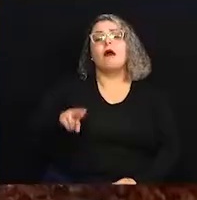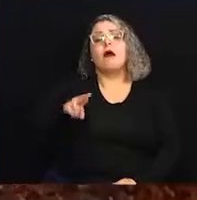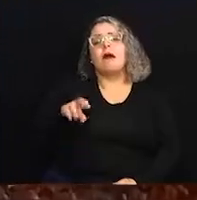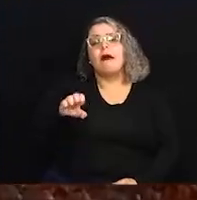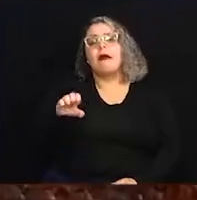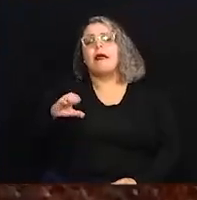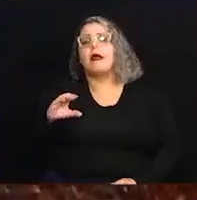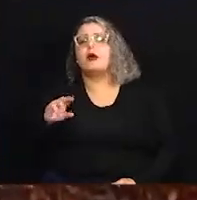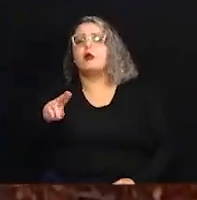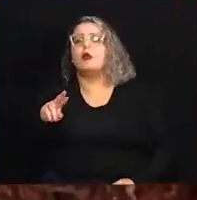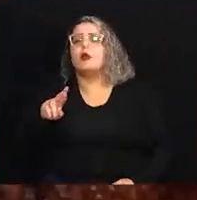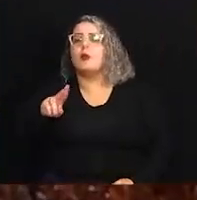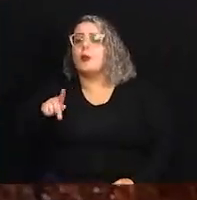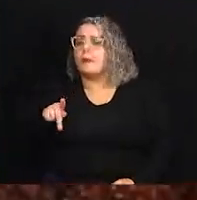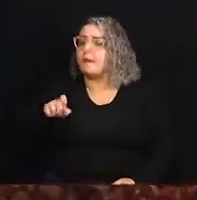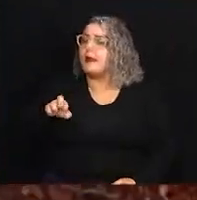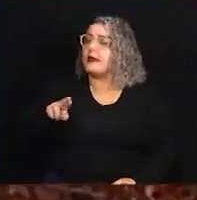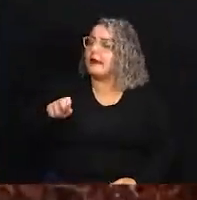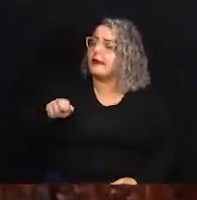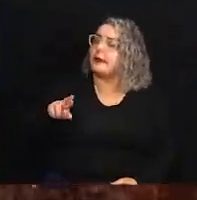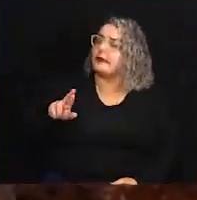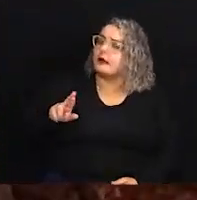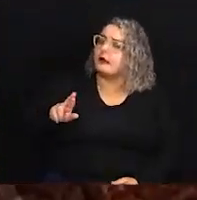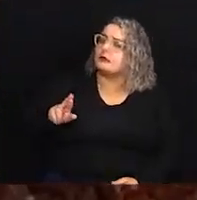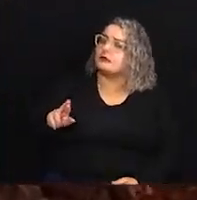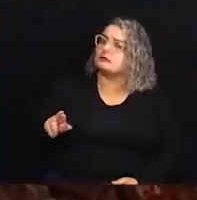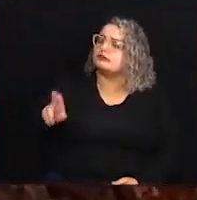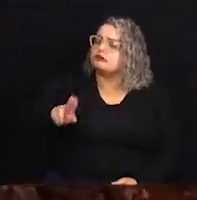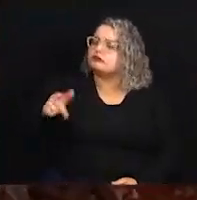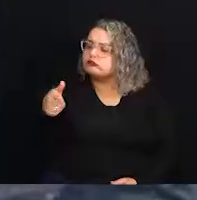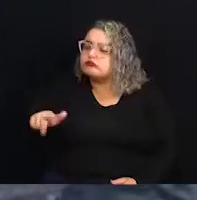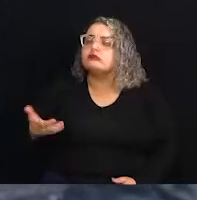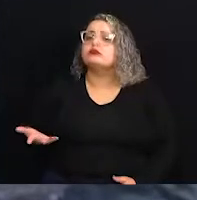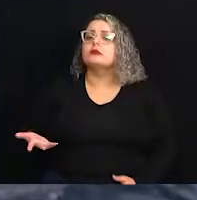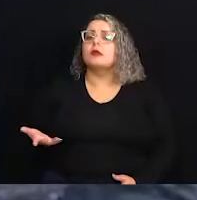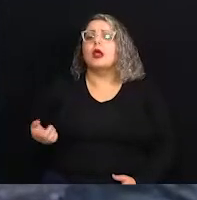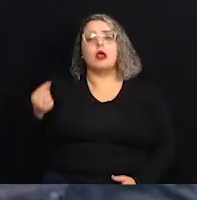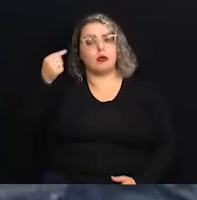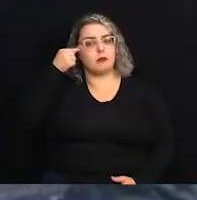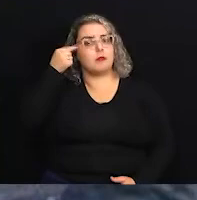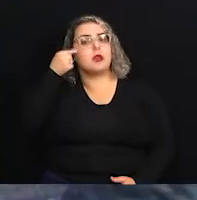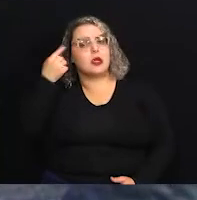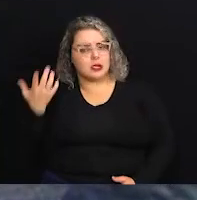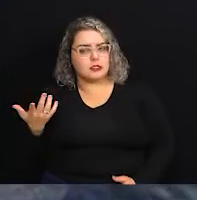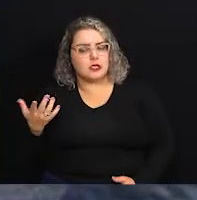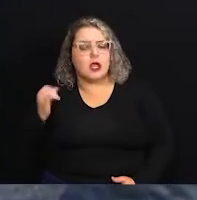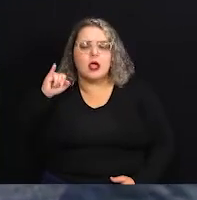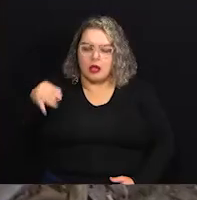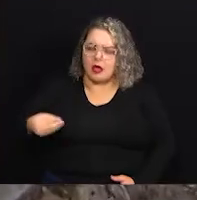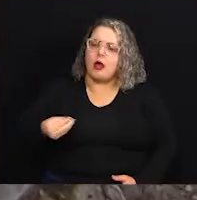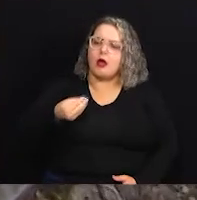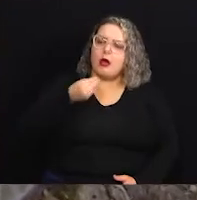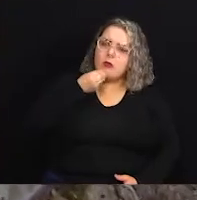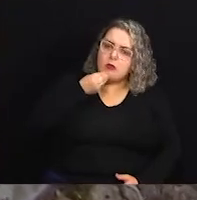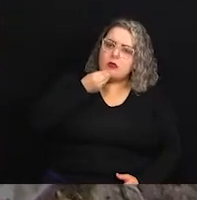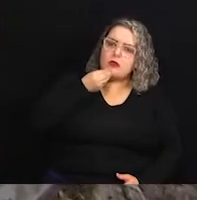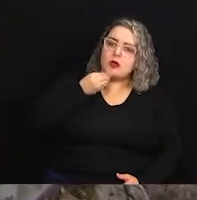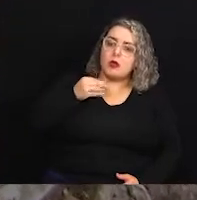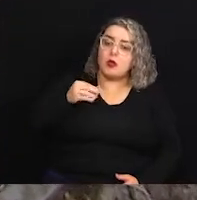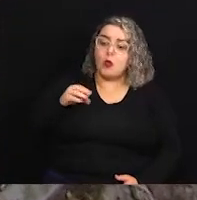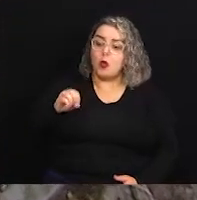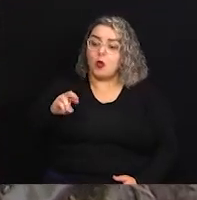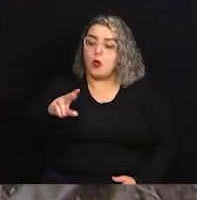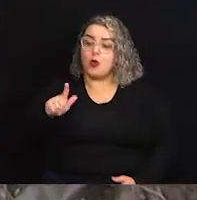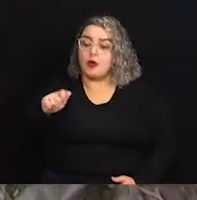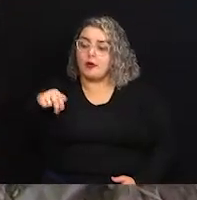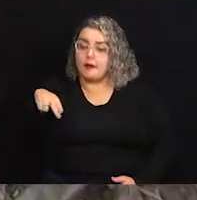Recuperar. O segundo conceito do R, recuperar, é nele que podemos pensar em aproveitar os